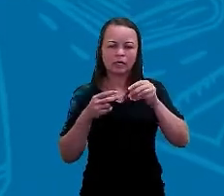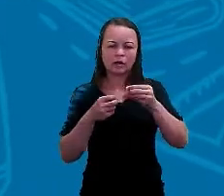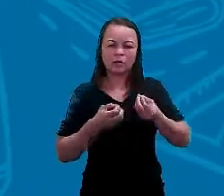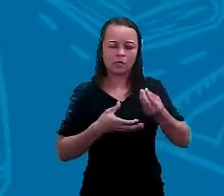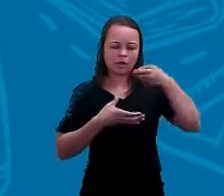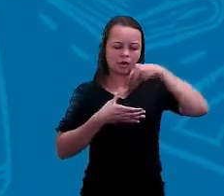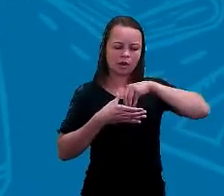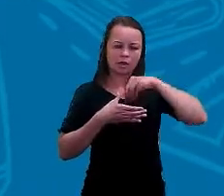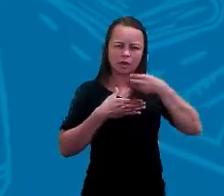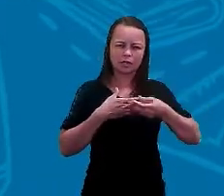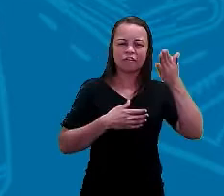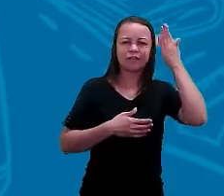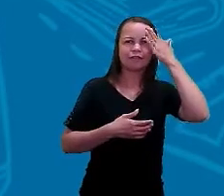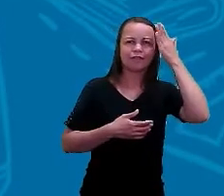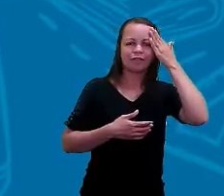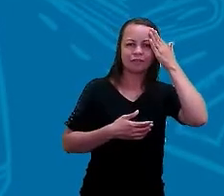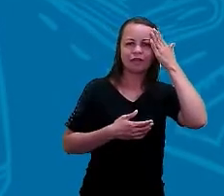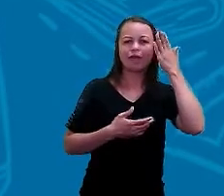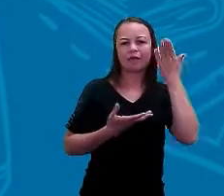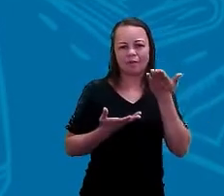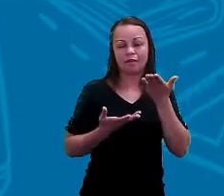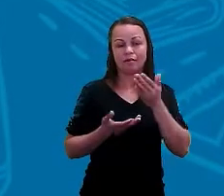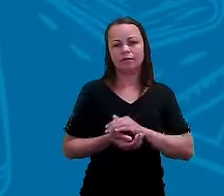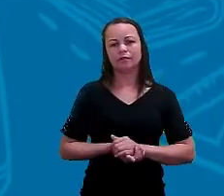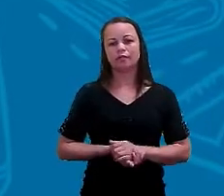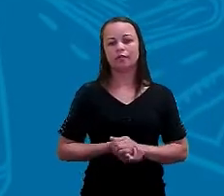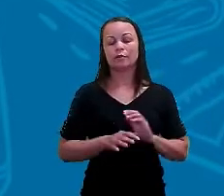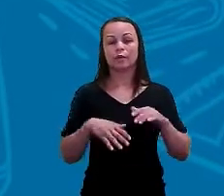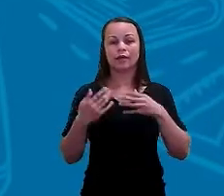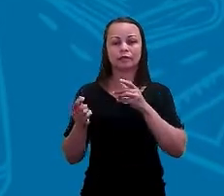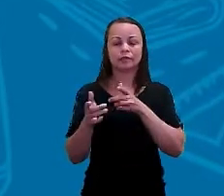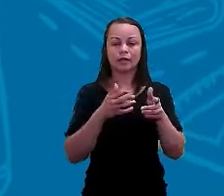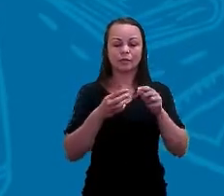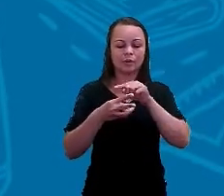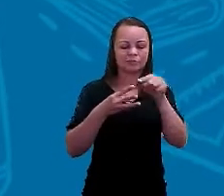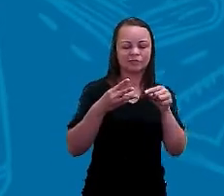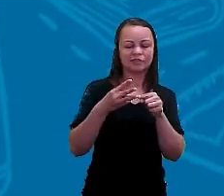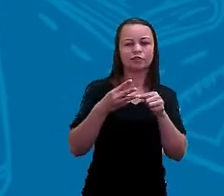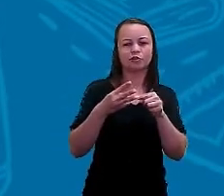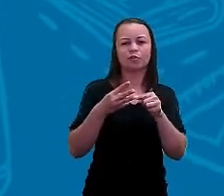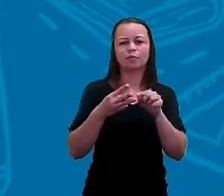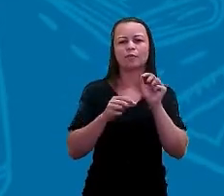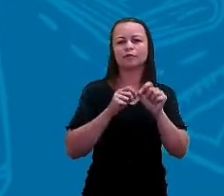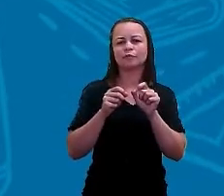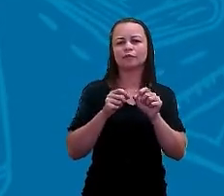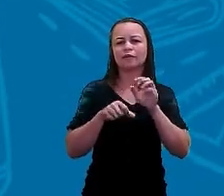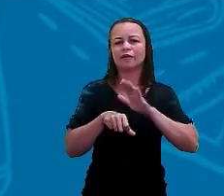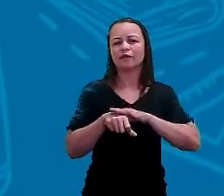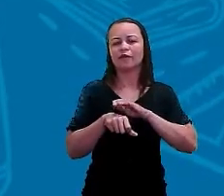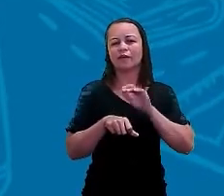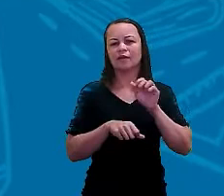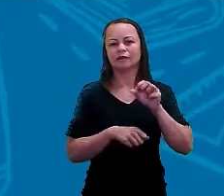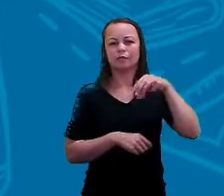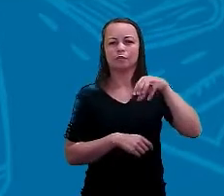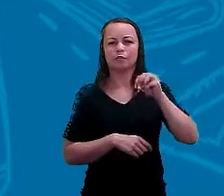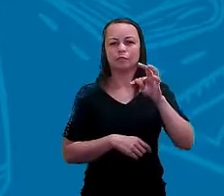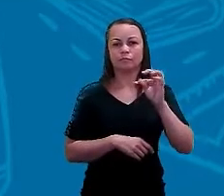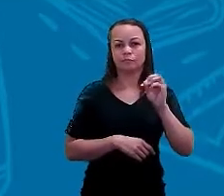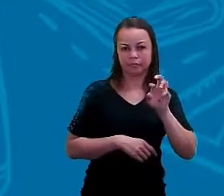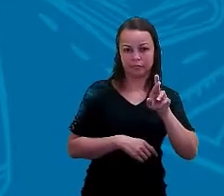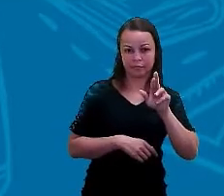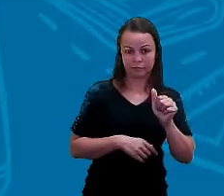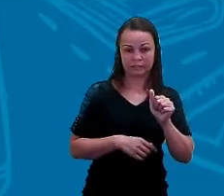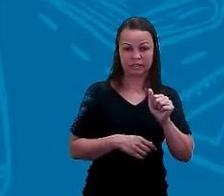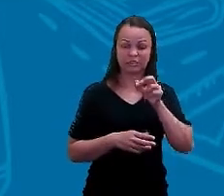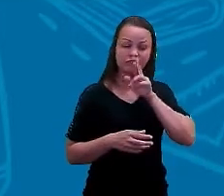o quê? Compreender, vai interpretar. Para daí ir para um terceiro momento, que é o momento dessa função motora, que vai dar